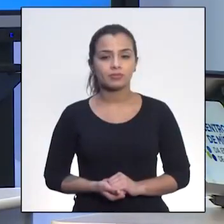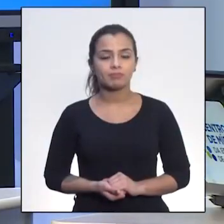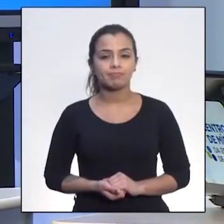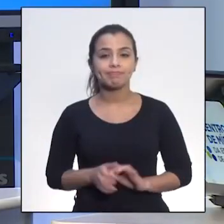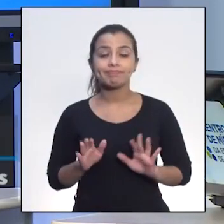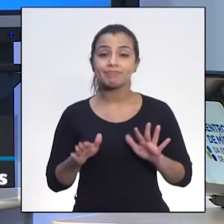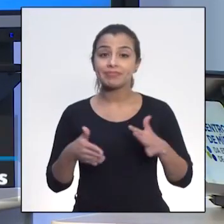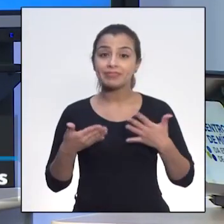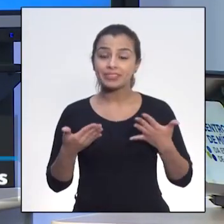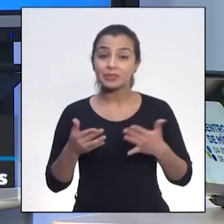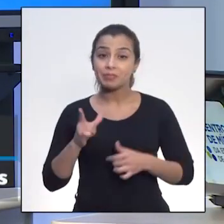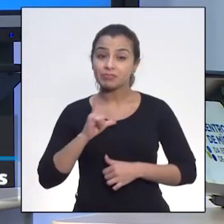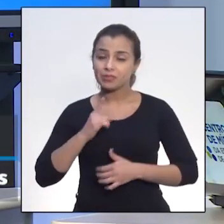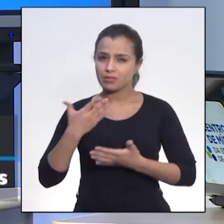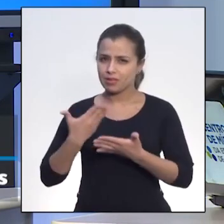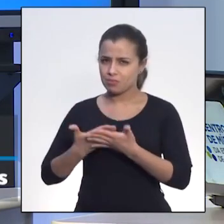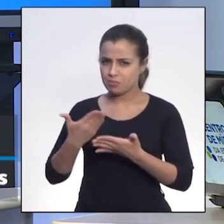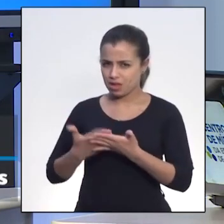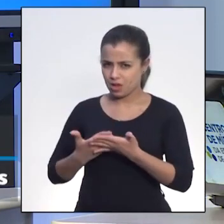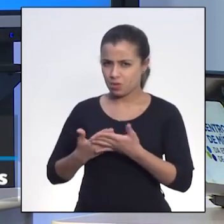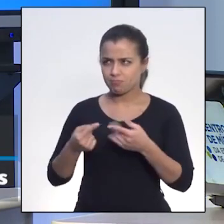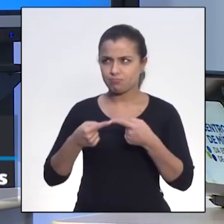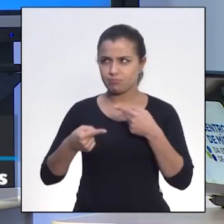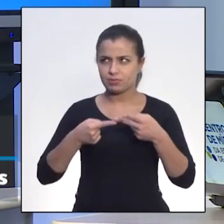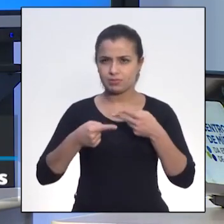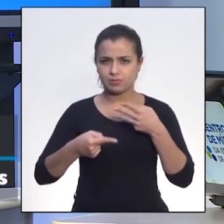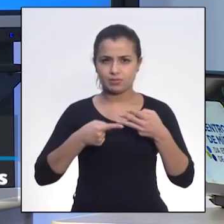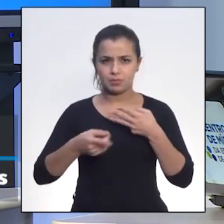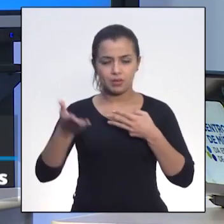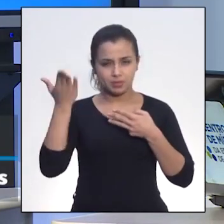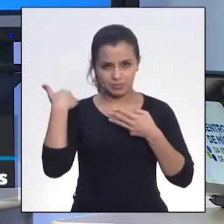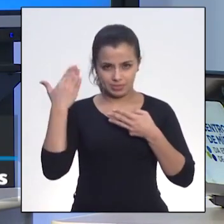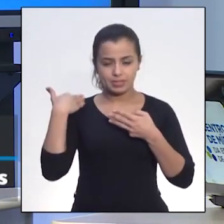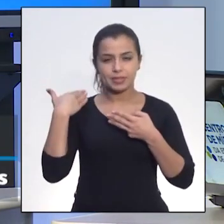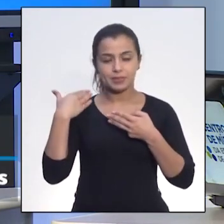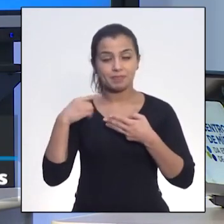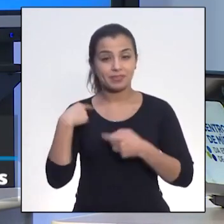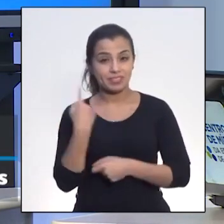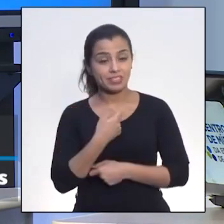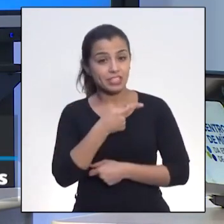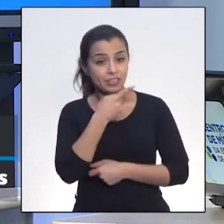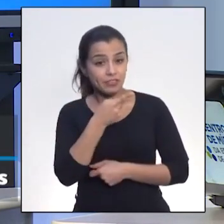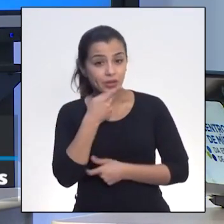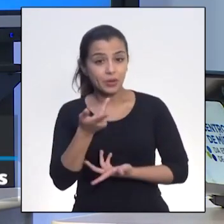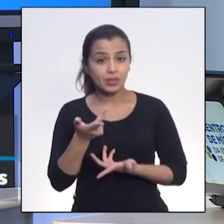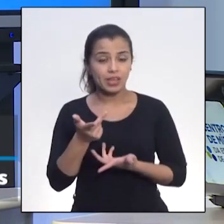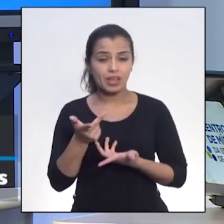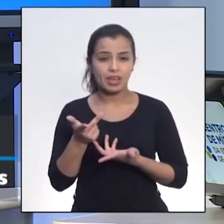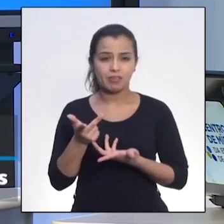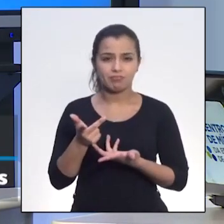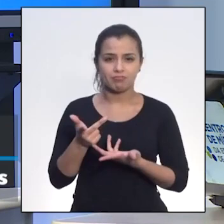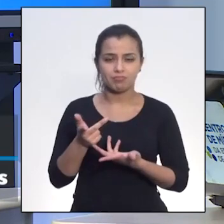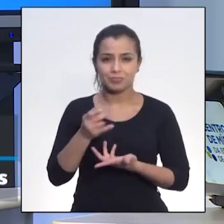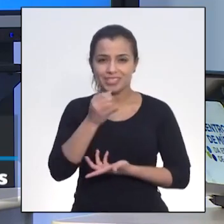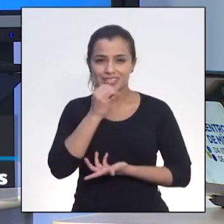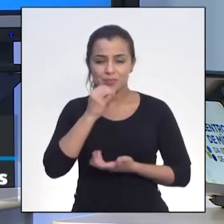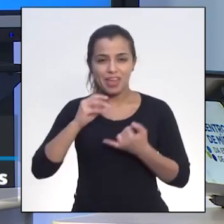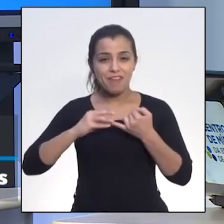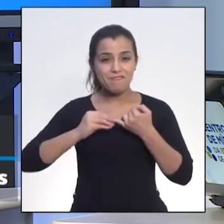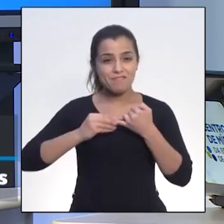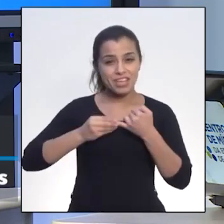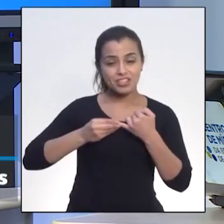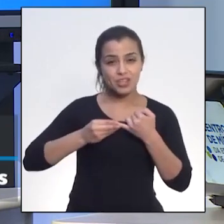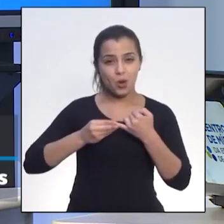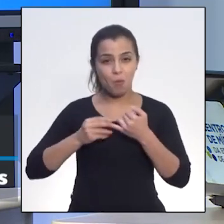Então, teve uma aula que nós demos umas 3 semanas passadas em que nós polemizamos, né? Olha, feijão por cima ou por baixo do arroz? Quem